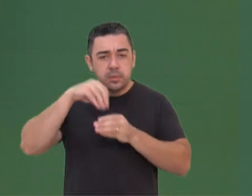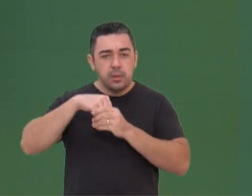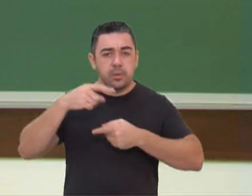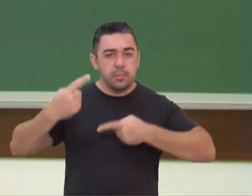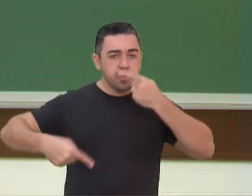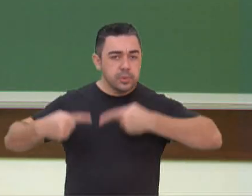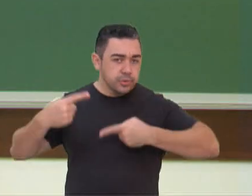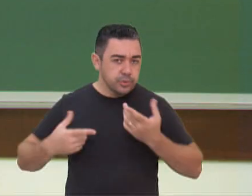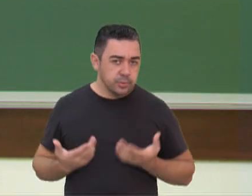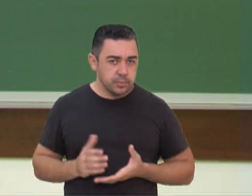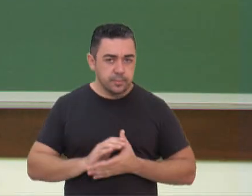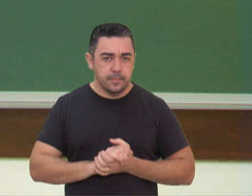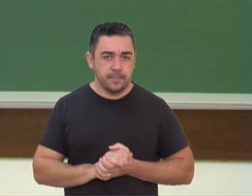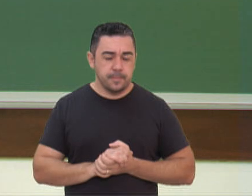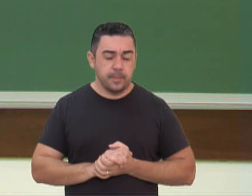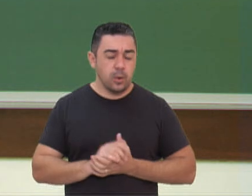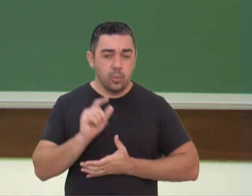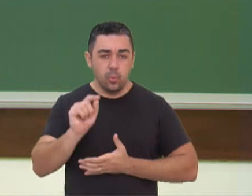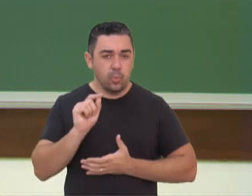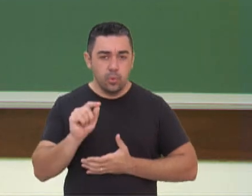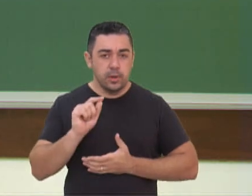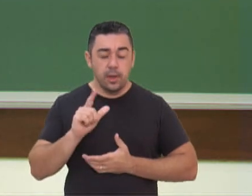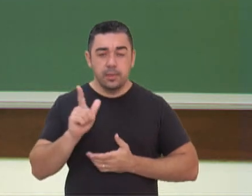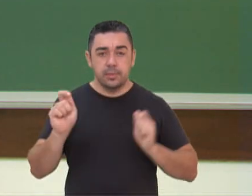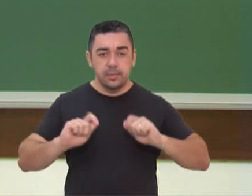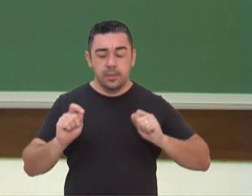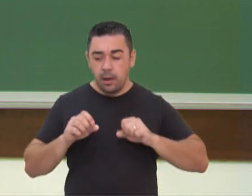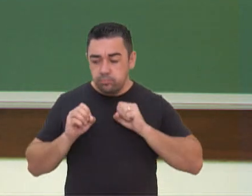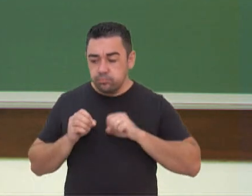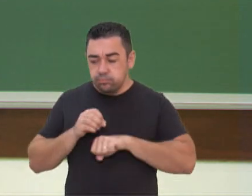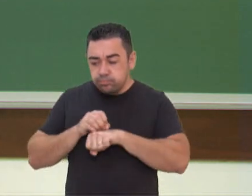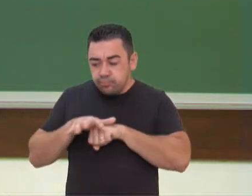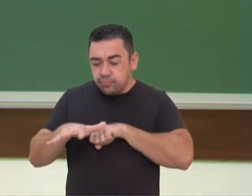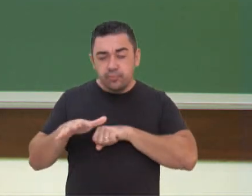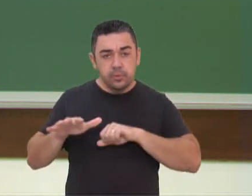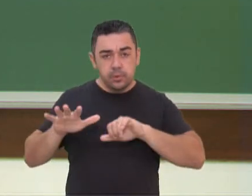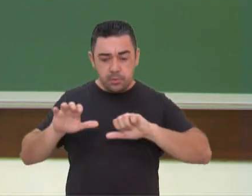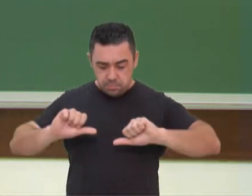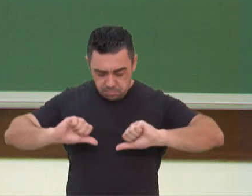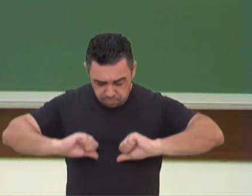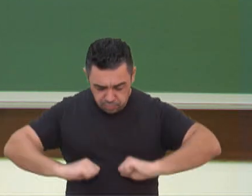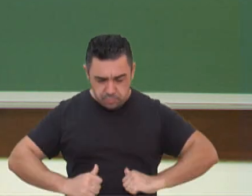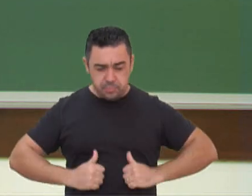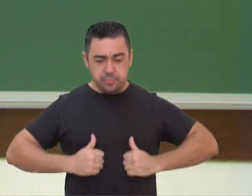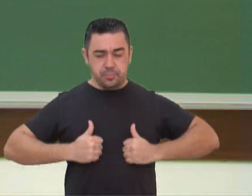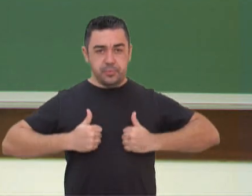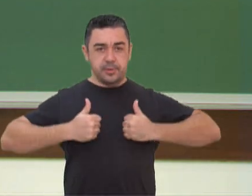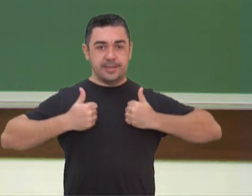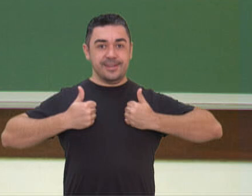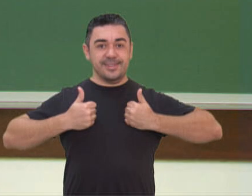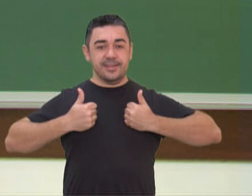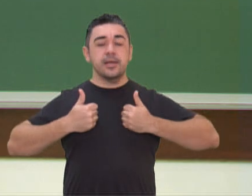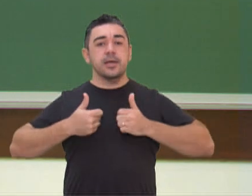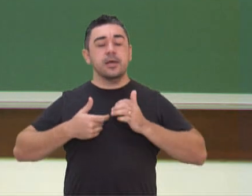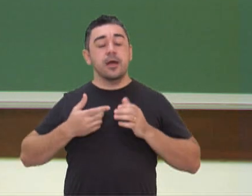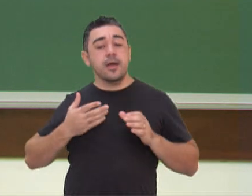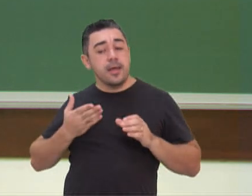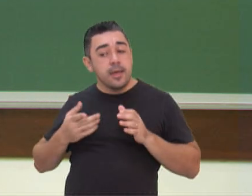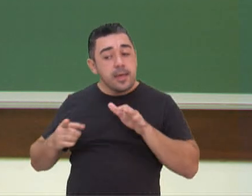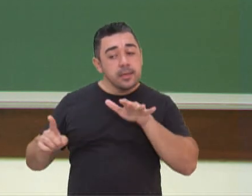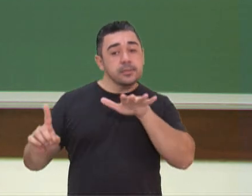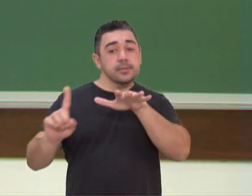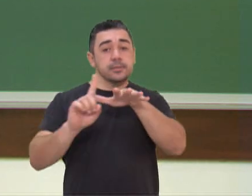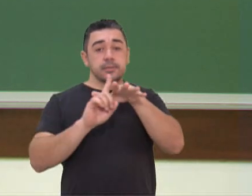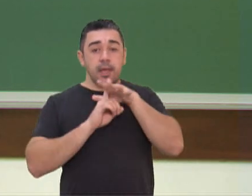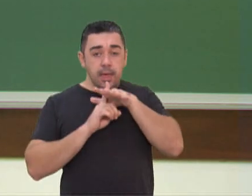ideia é dar autoestima para essa população negra ex-escrava, se inserir na sociedade e,